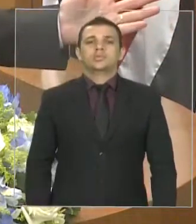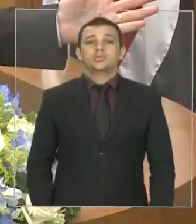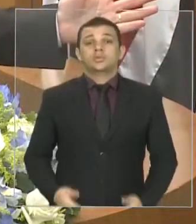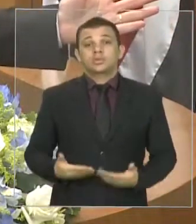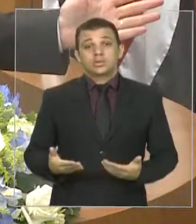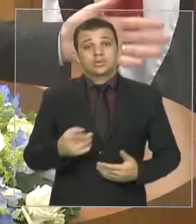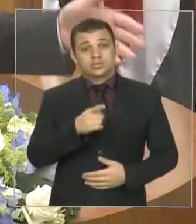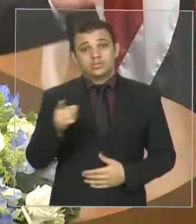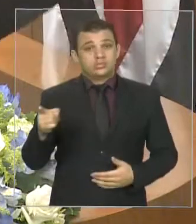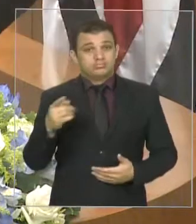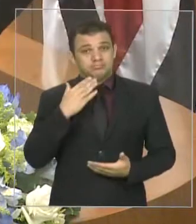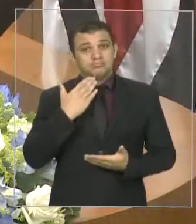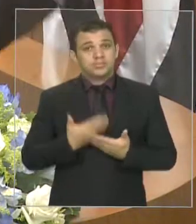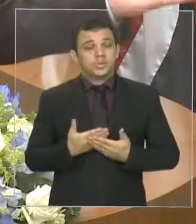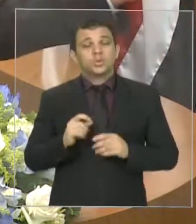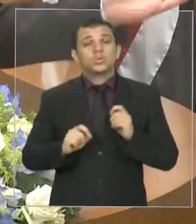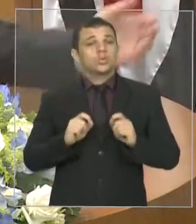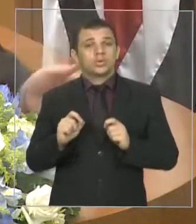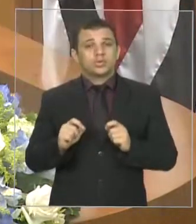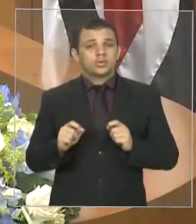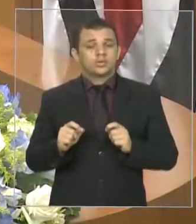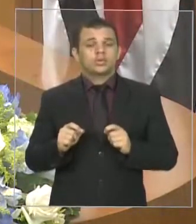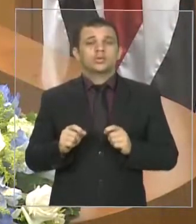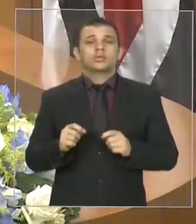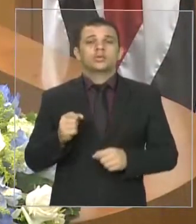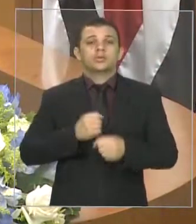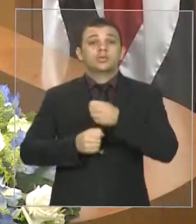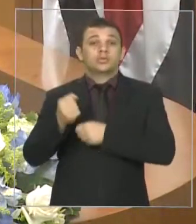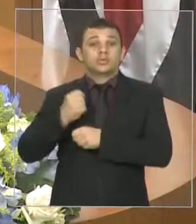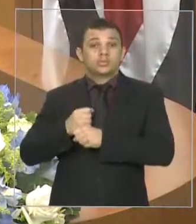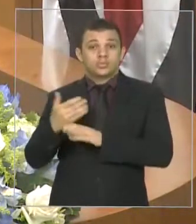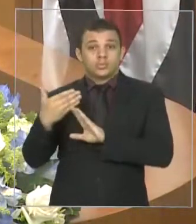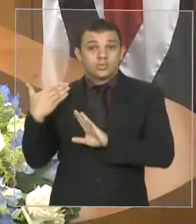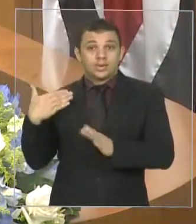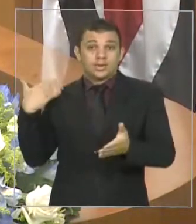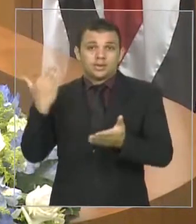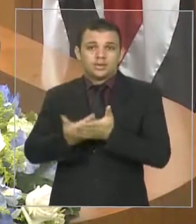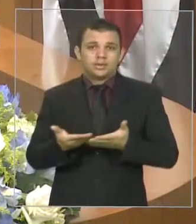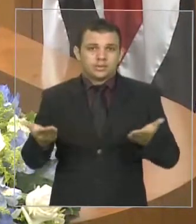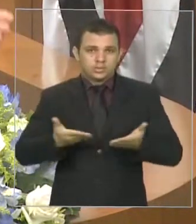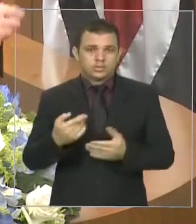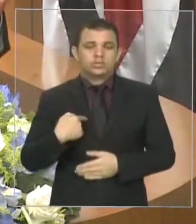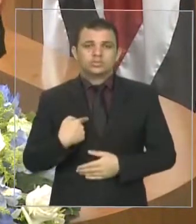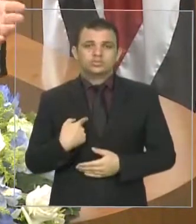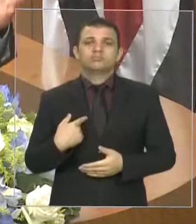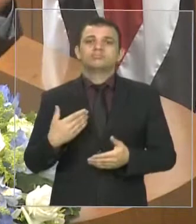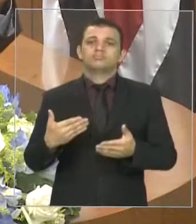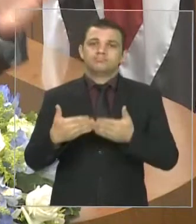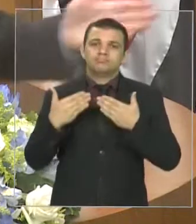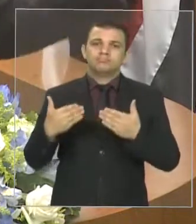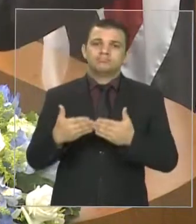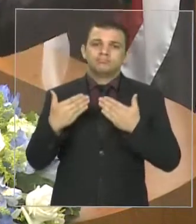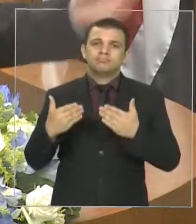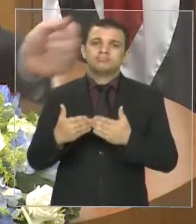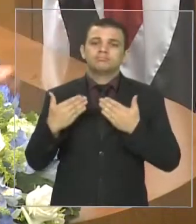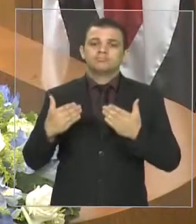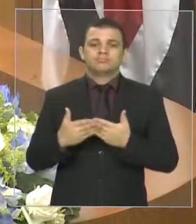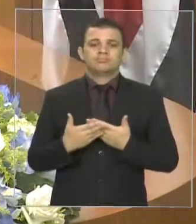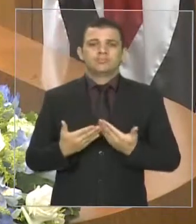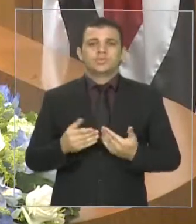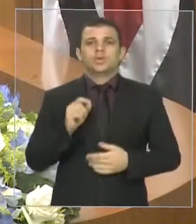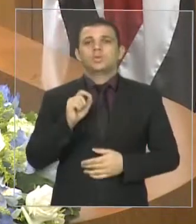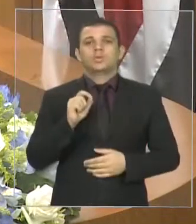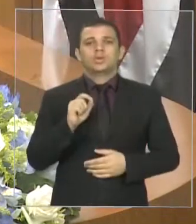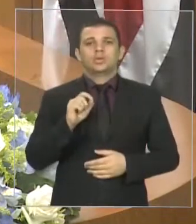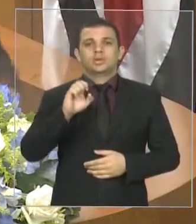pasmem, desde do ano passado que eu venho cobrando, a Santa Casa de Misericórdia, deputada